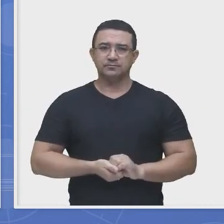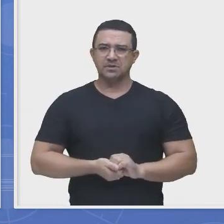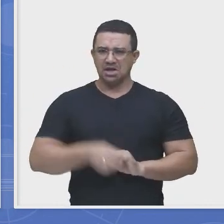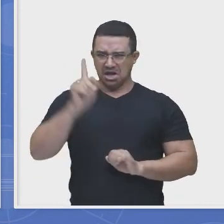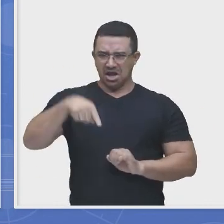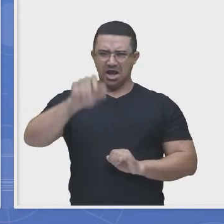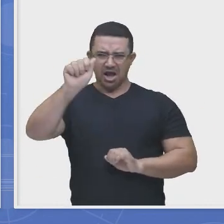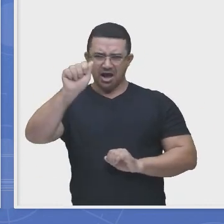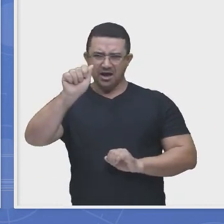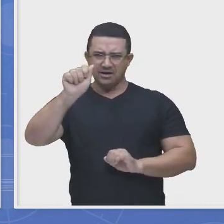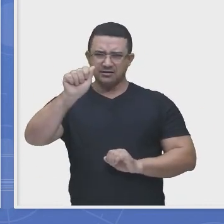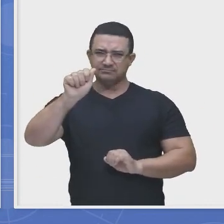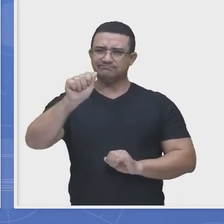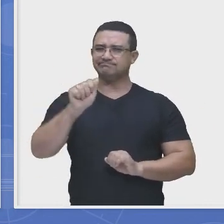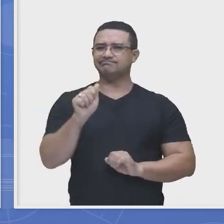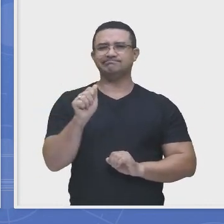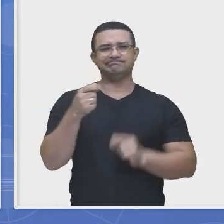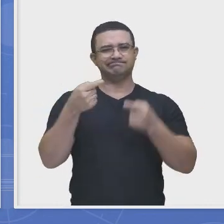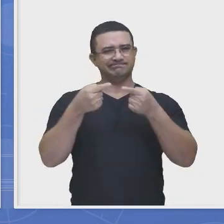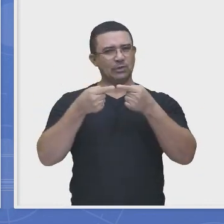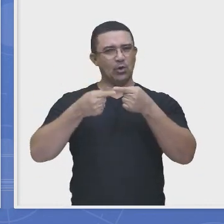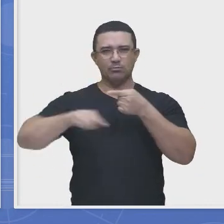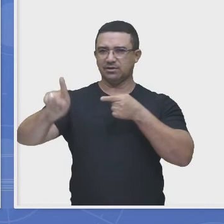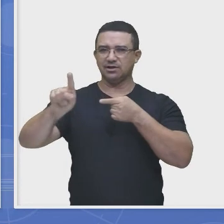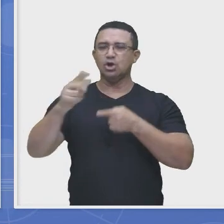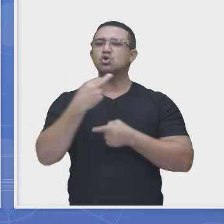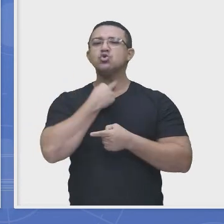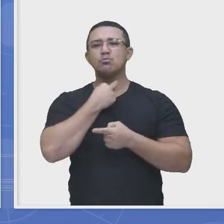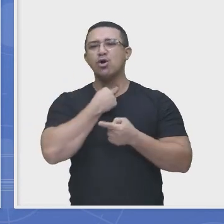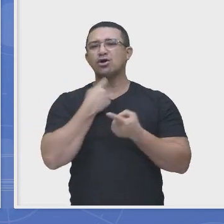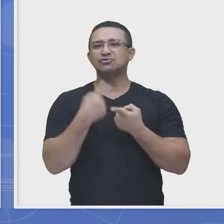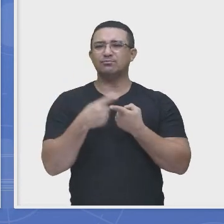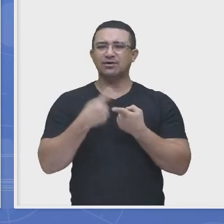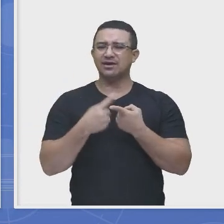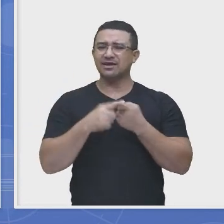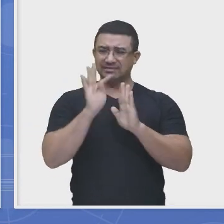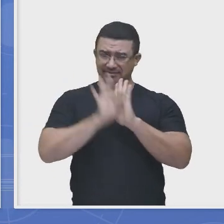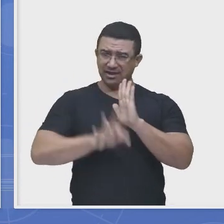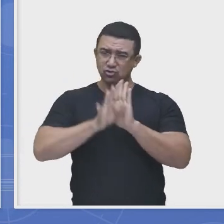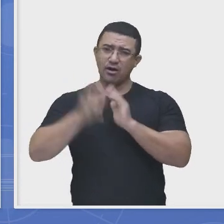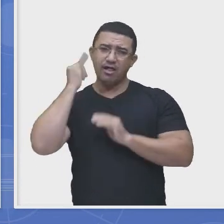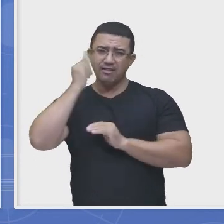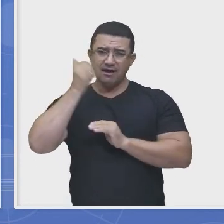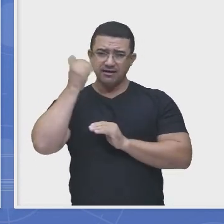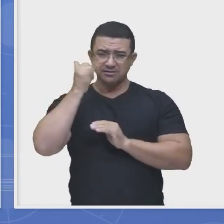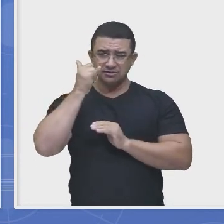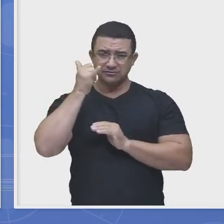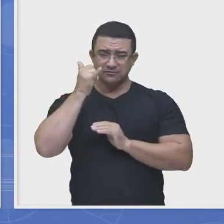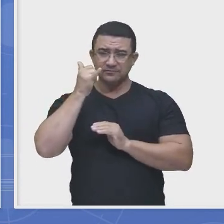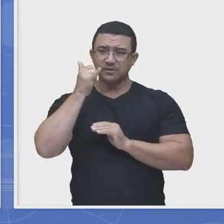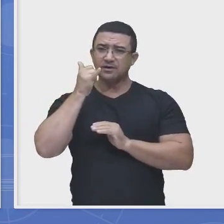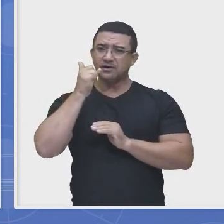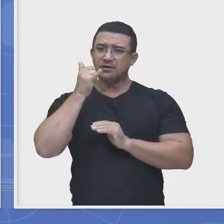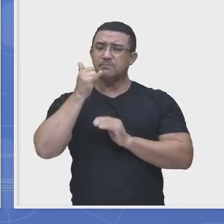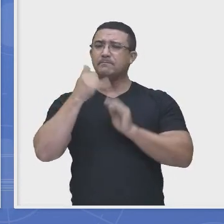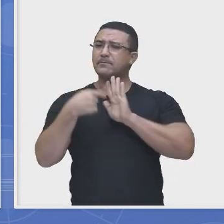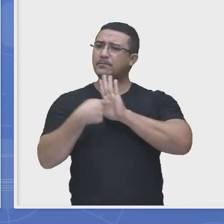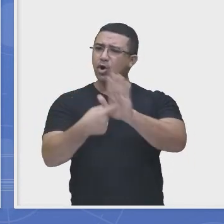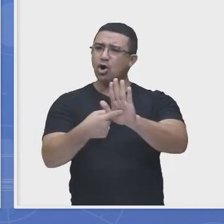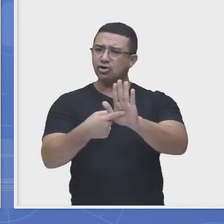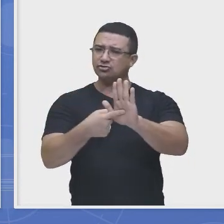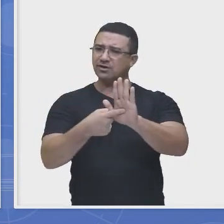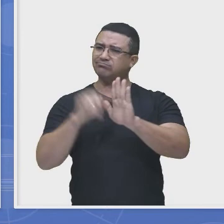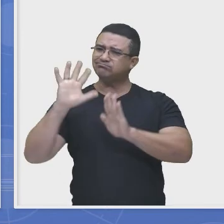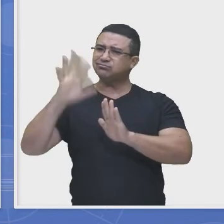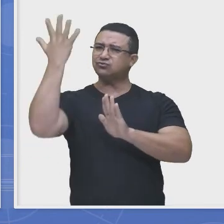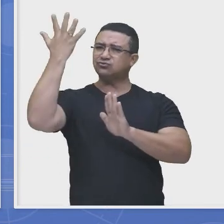letra A? Não. Não pode ser a letra A, porque o texto narrativo ele vai trazer para a gente fatos